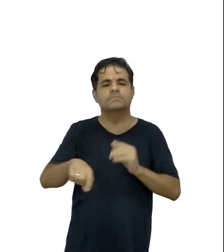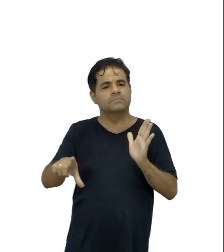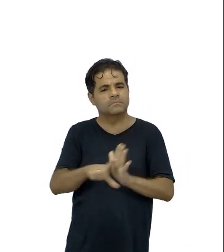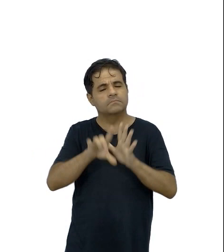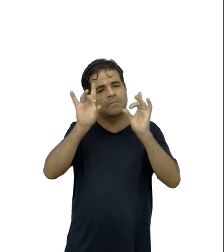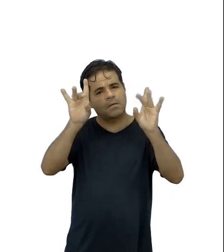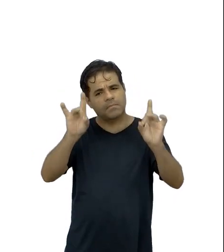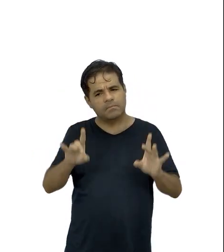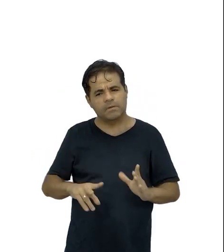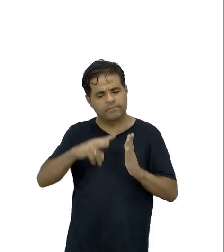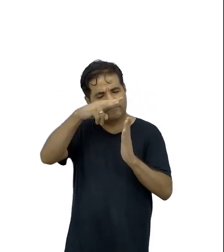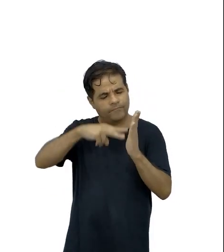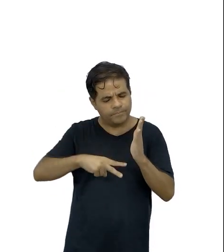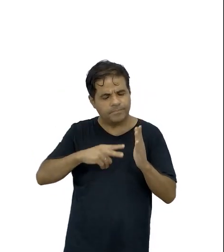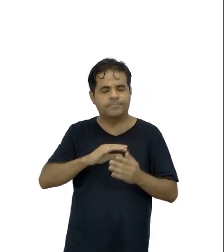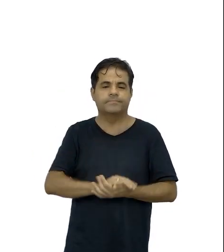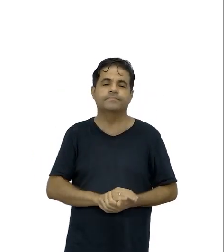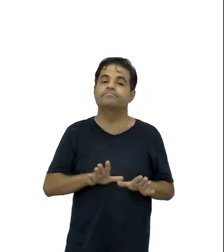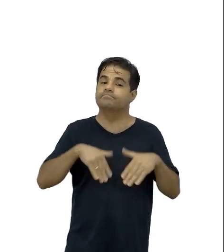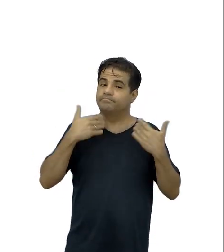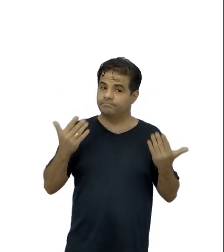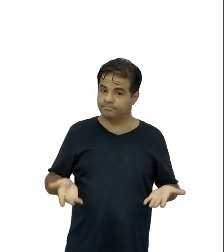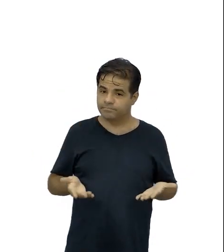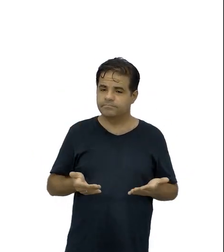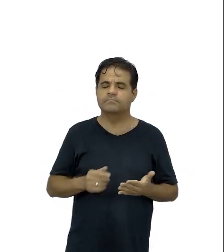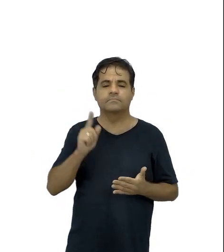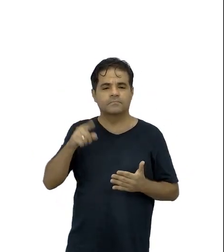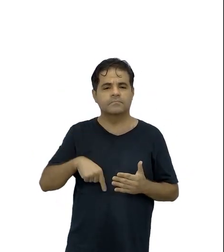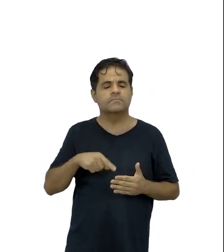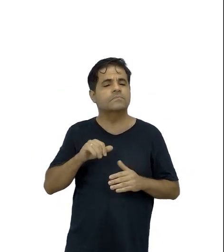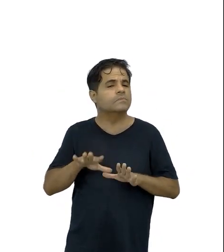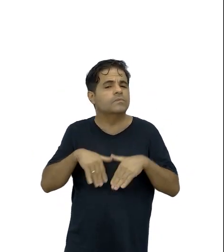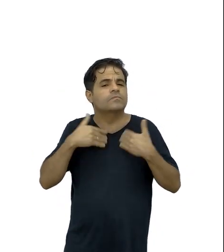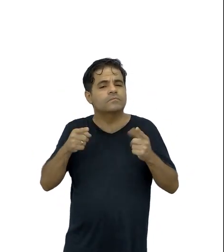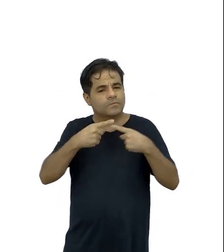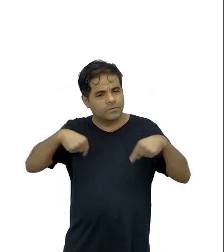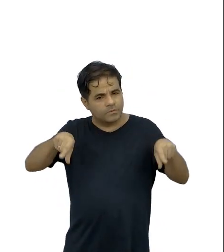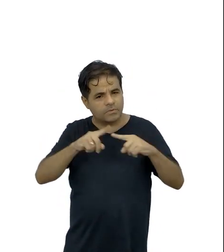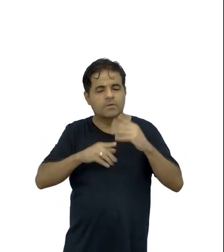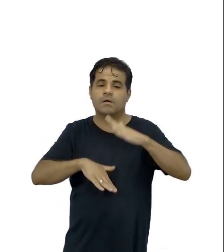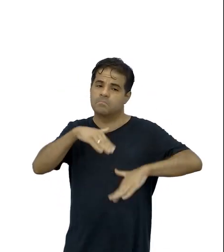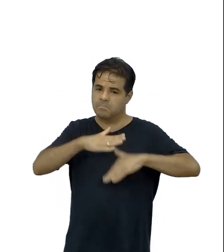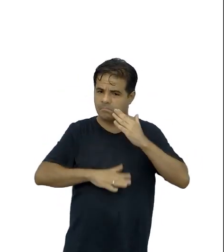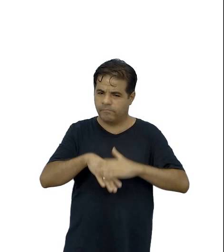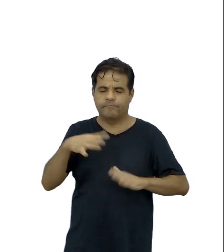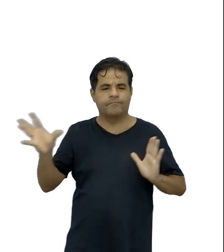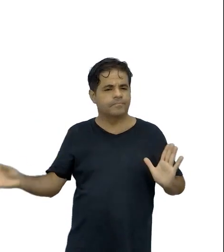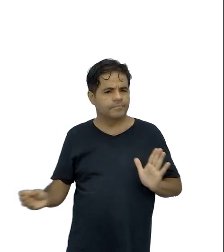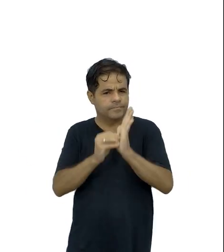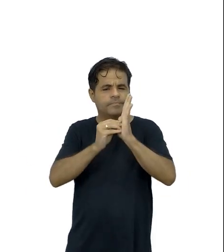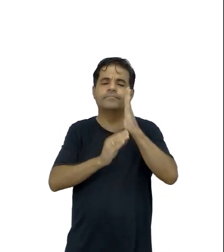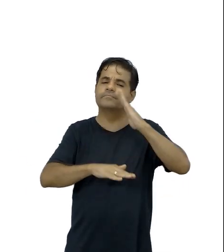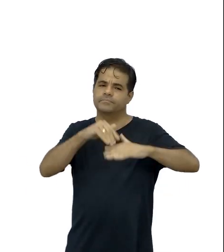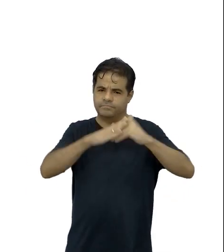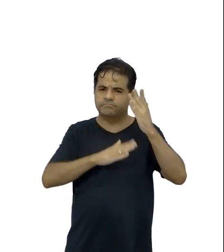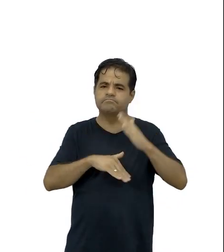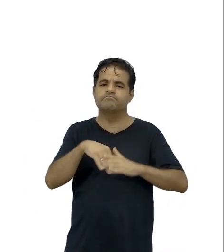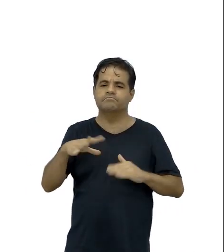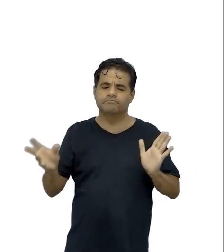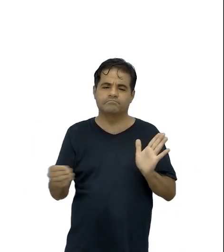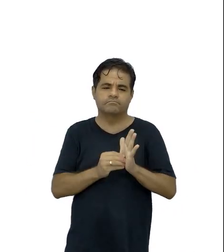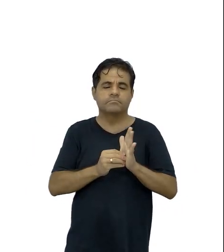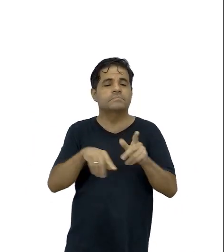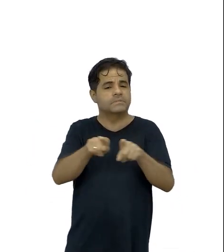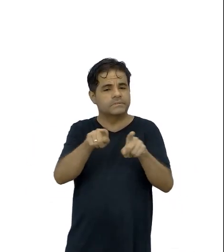e da leitura. Então, são eventos nos quais essas práticas são colocadas em ação,